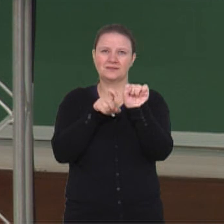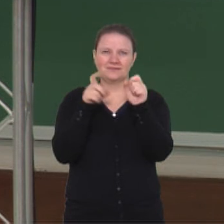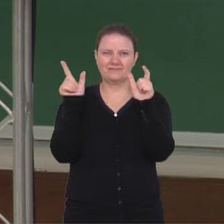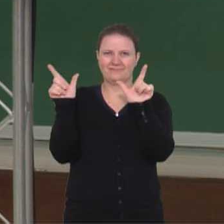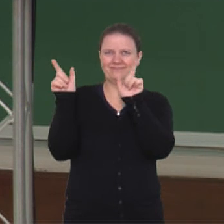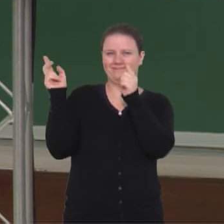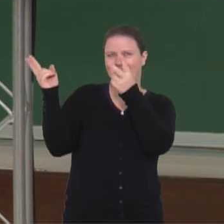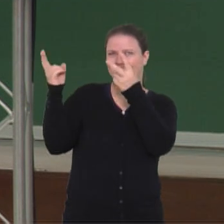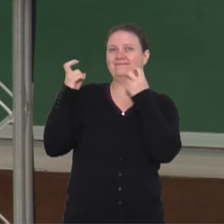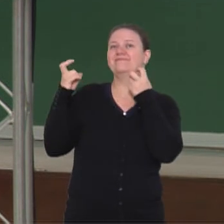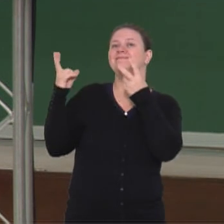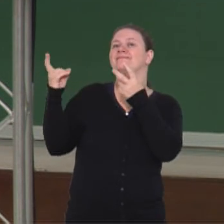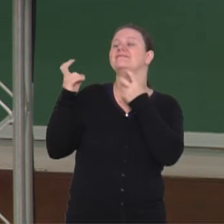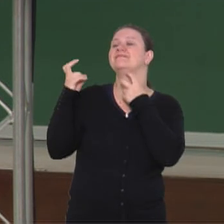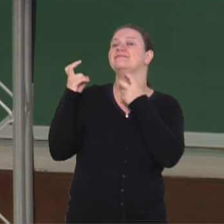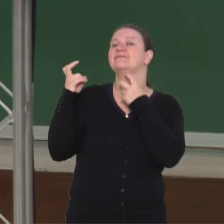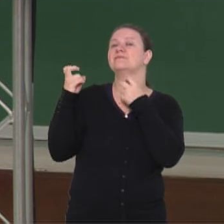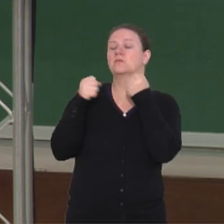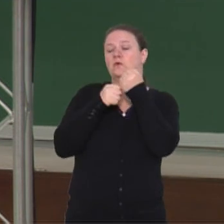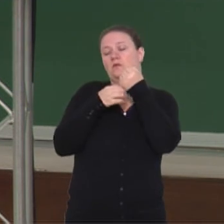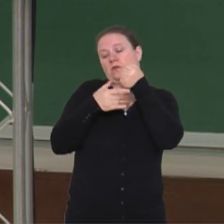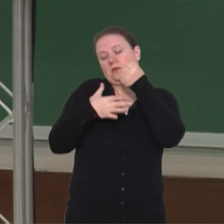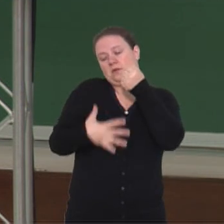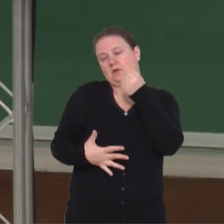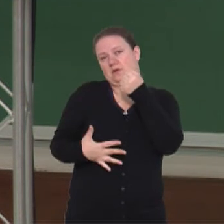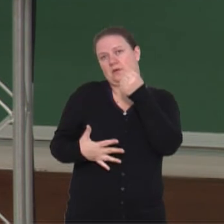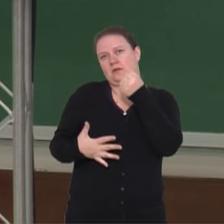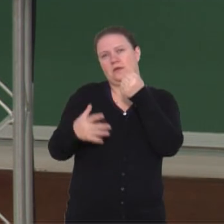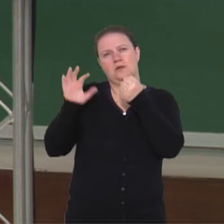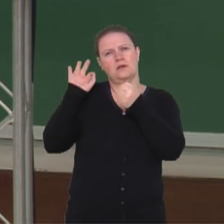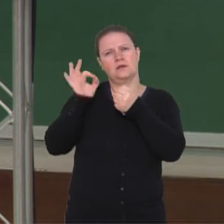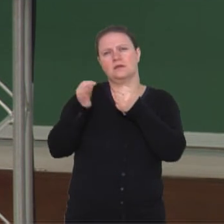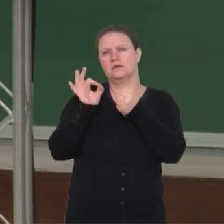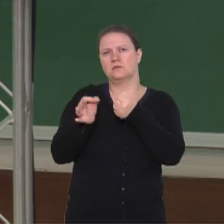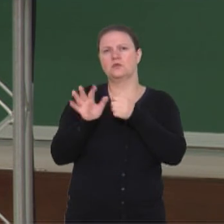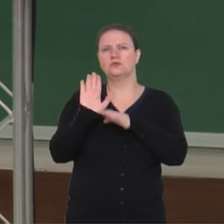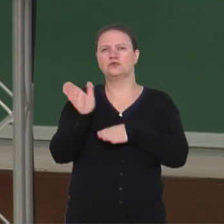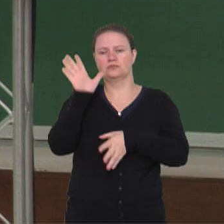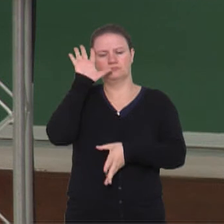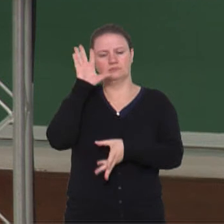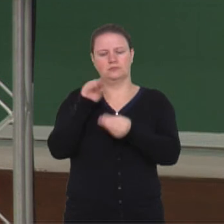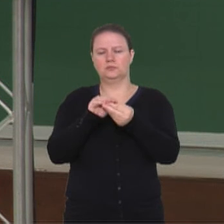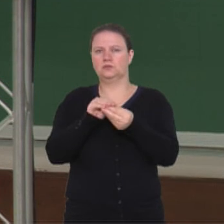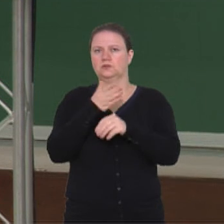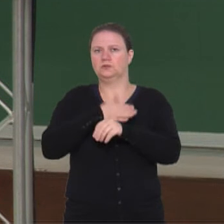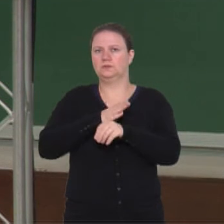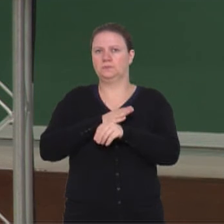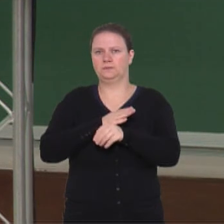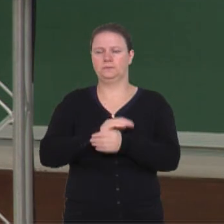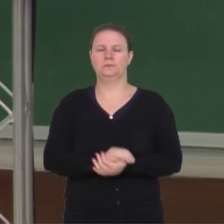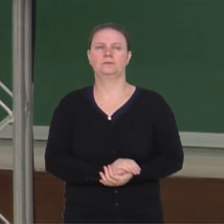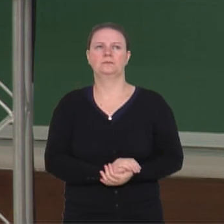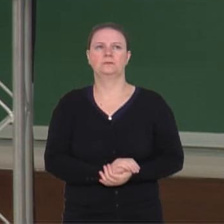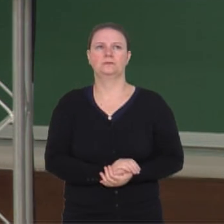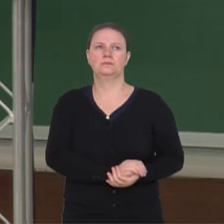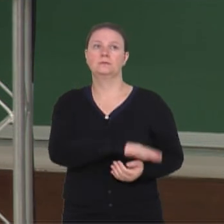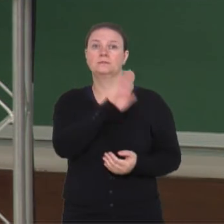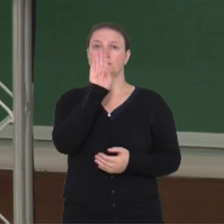você perceber que a fatoração dele é exatamente o que você concluiu aí no exercício, tá? Vamos